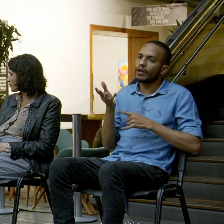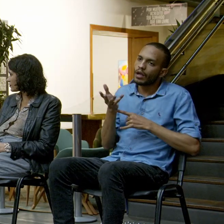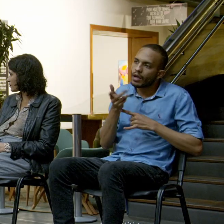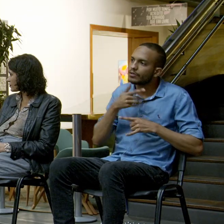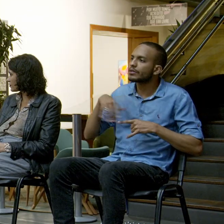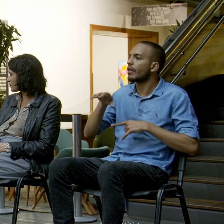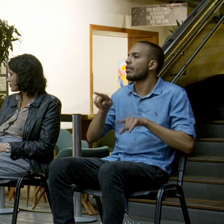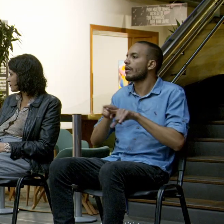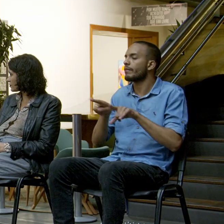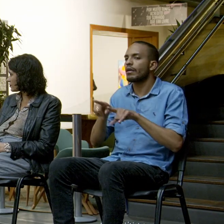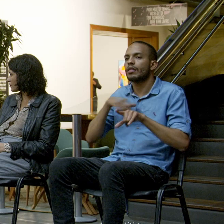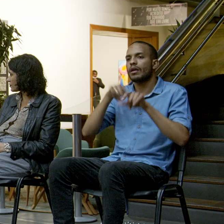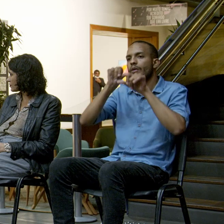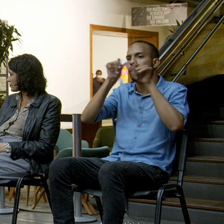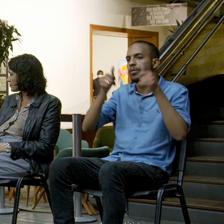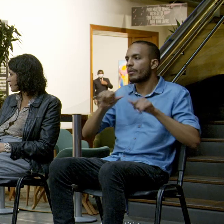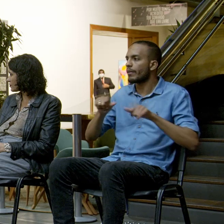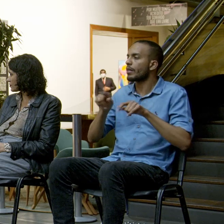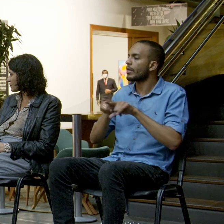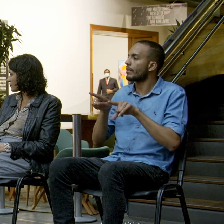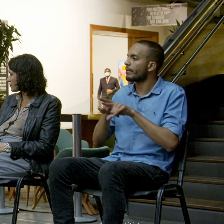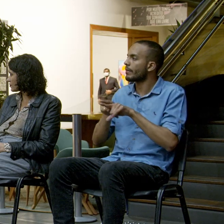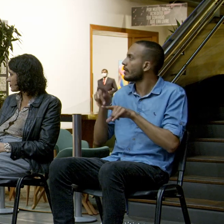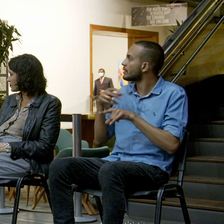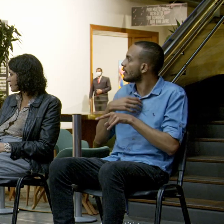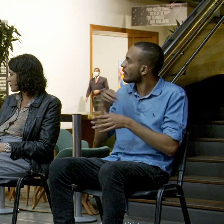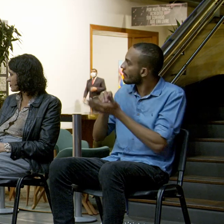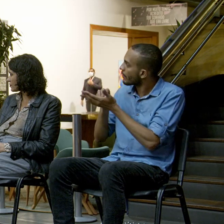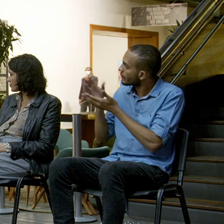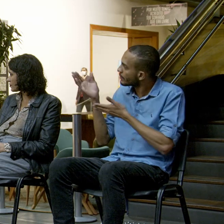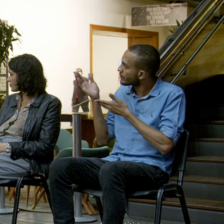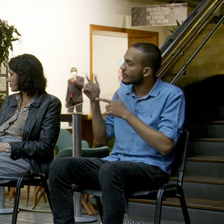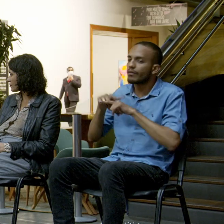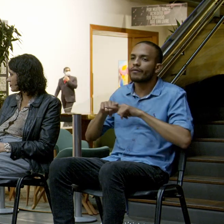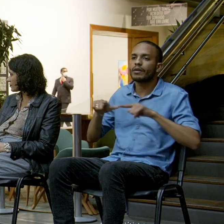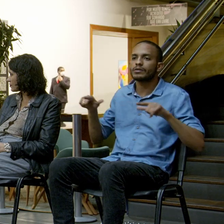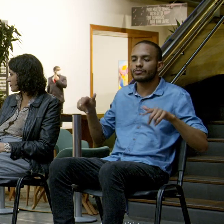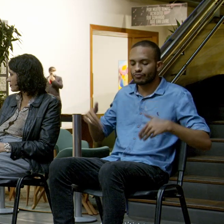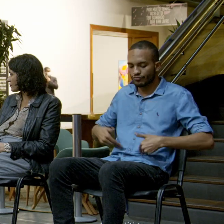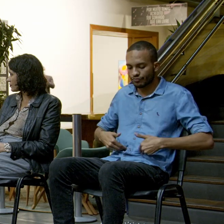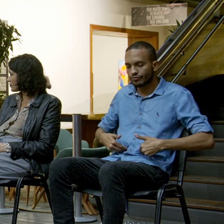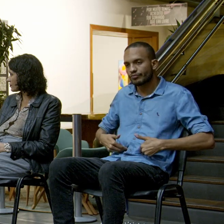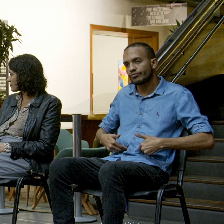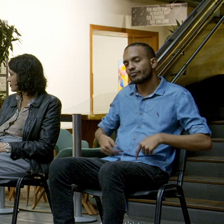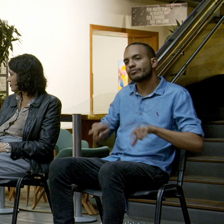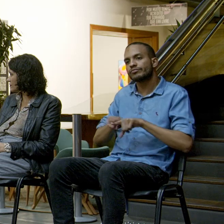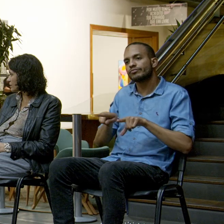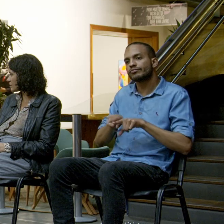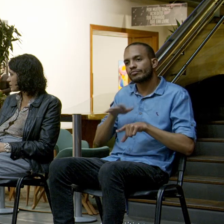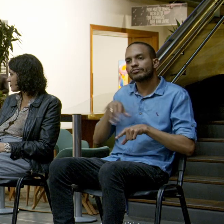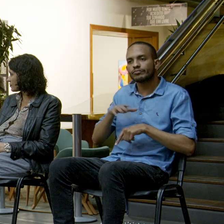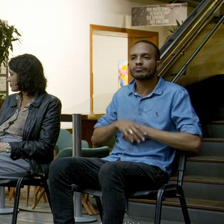nomeie de monumento esse trabalho que trata de ausência. Estranha a celebração do vazio no estômago, que de tão abrangente se